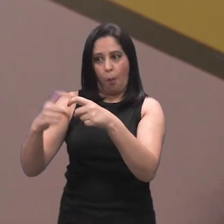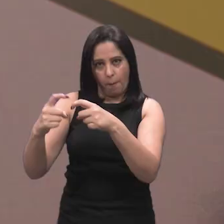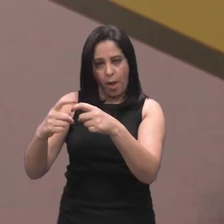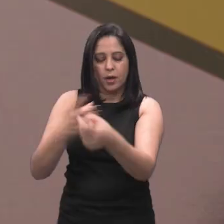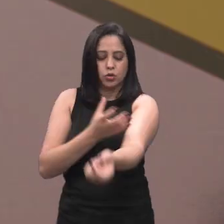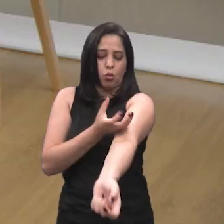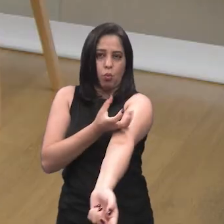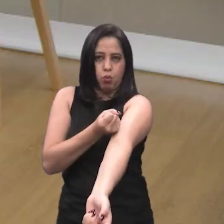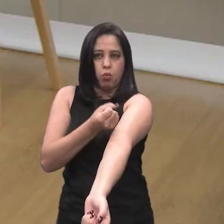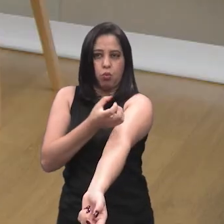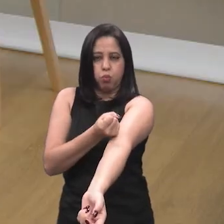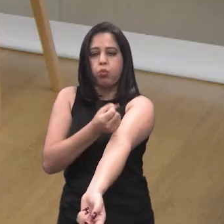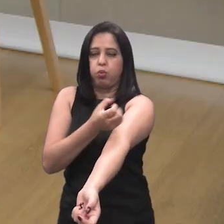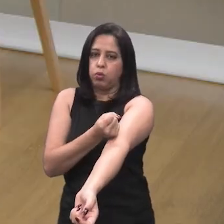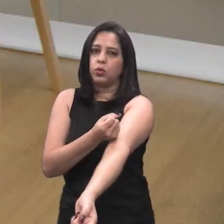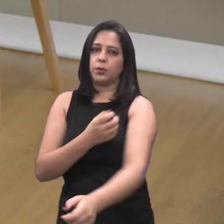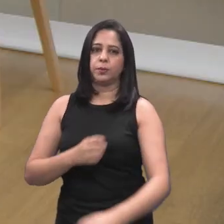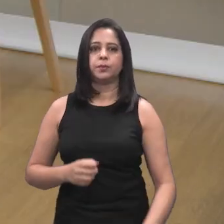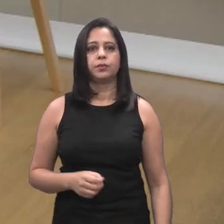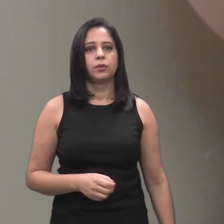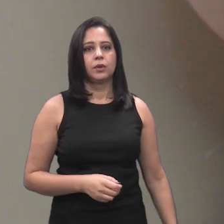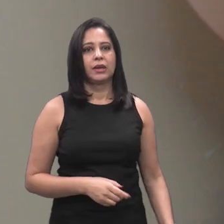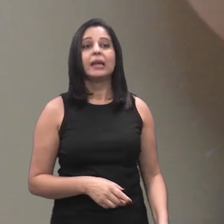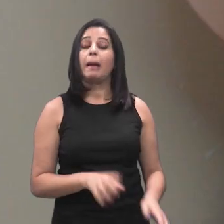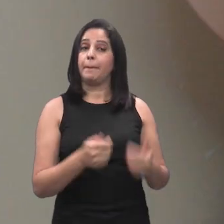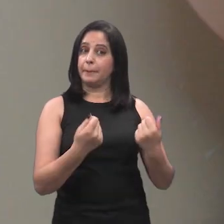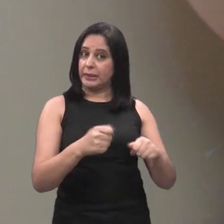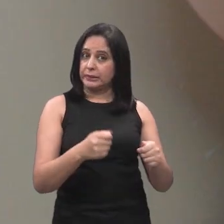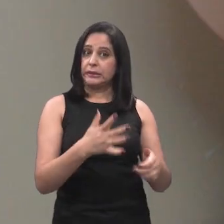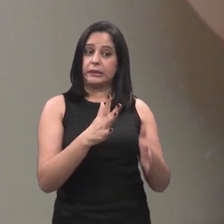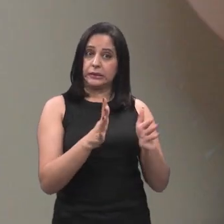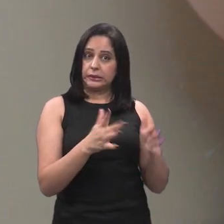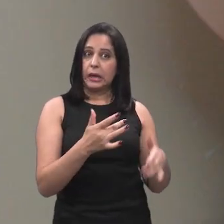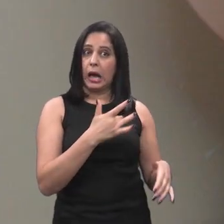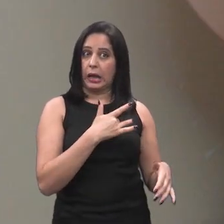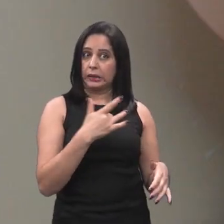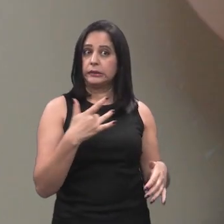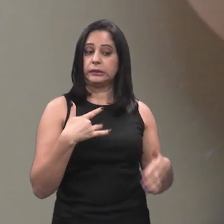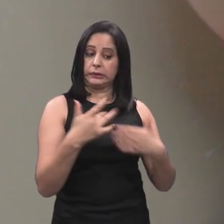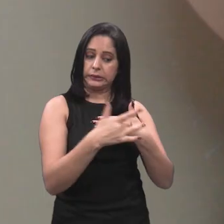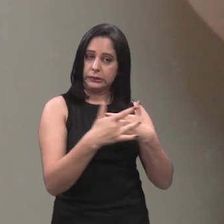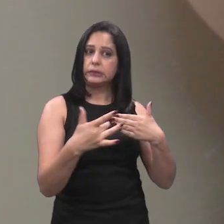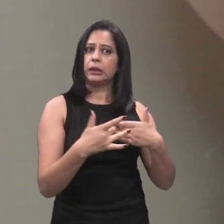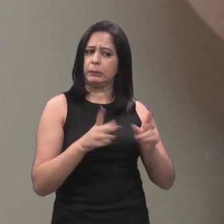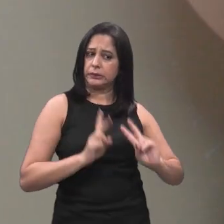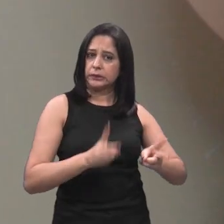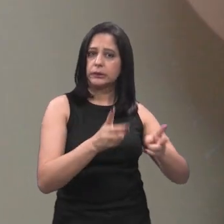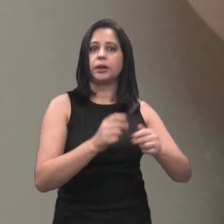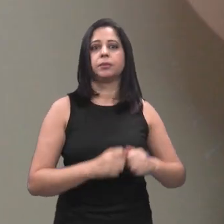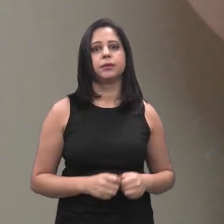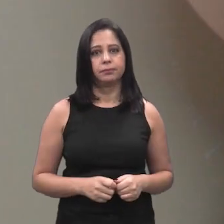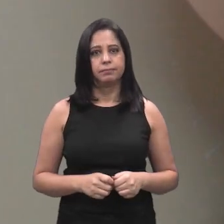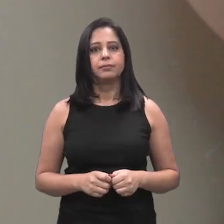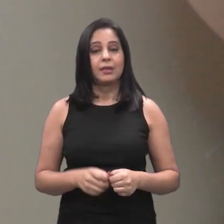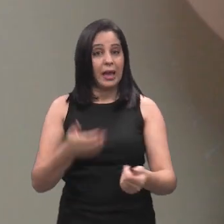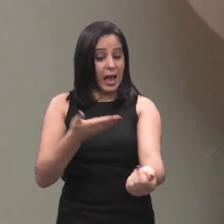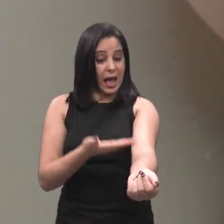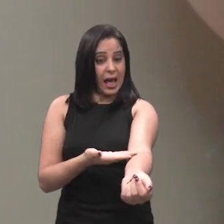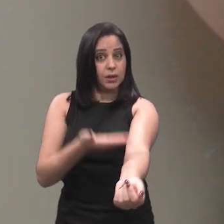cardiologista. Esses exames periódicos, né? E olha só, pessoal, é um número considerável. A hipertensão arterial atinge